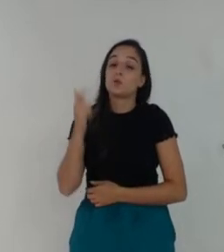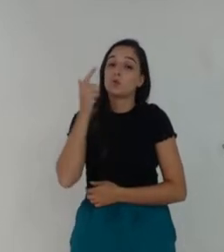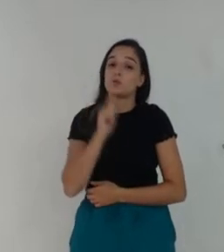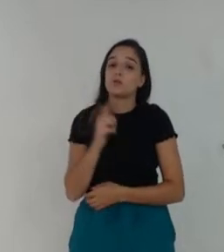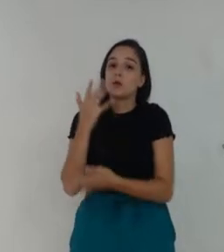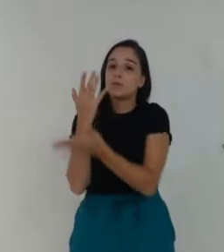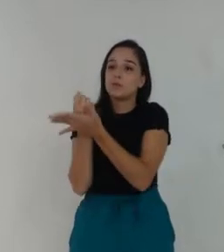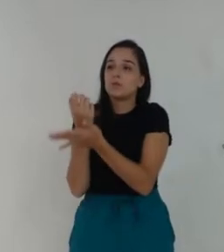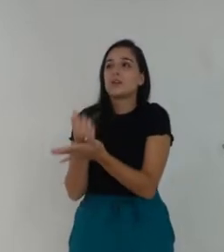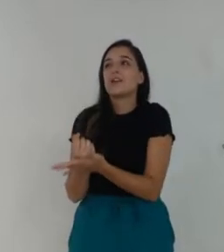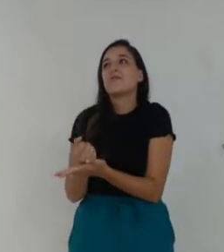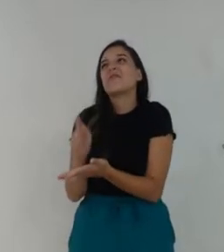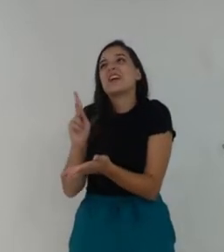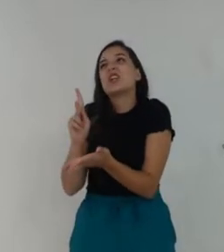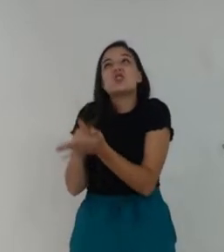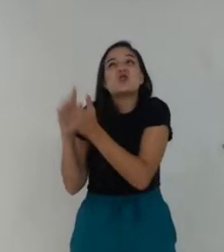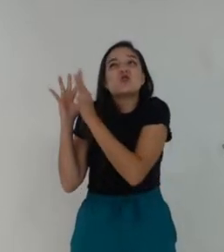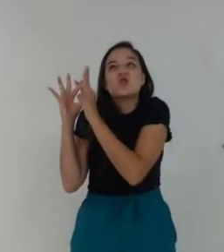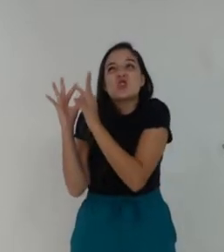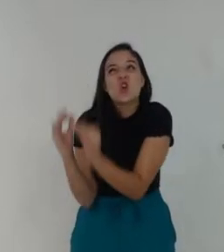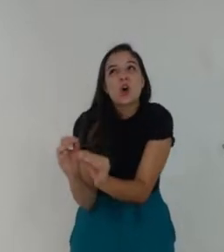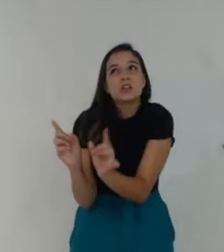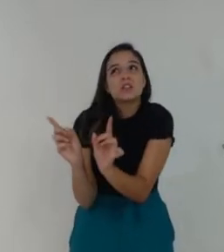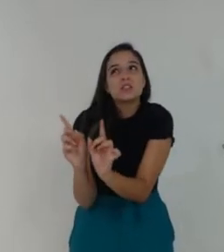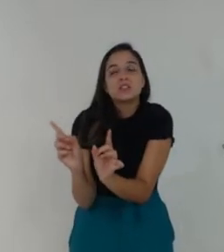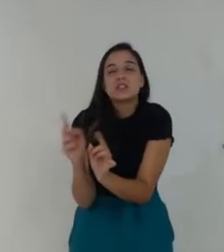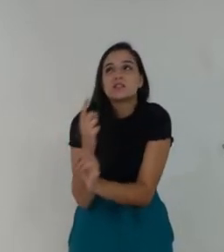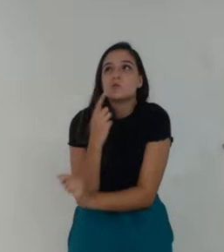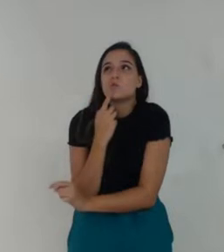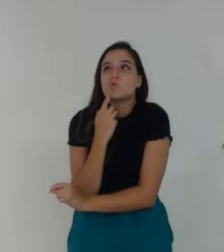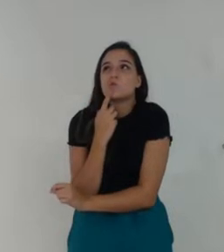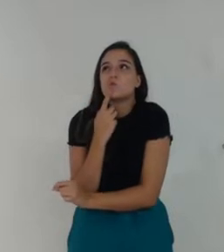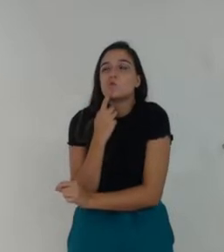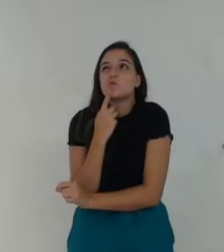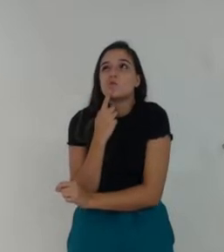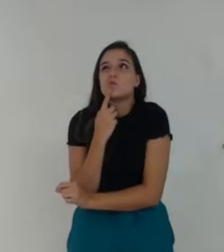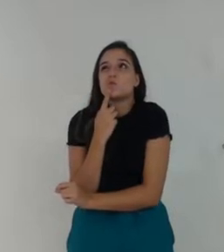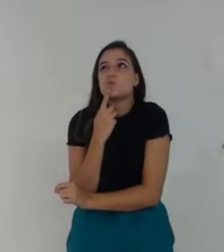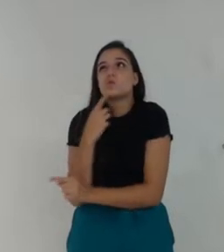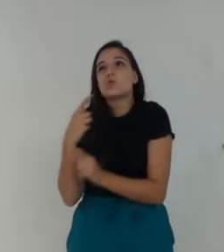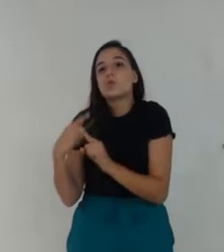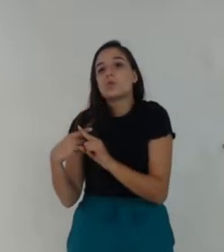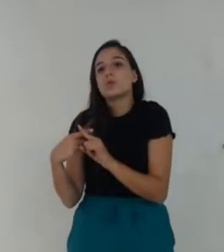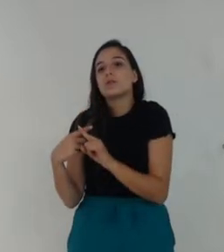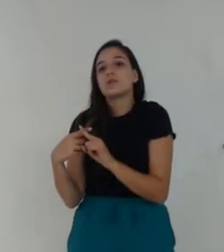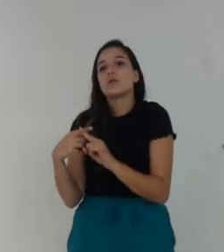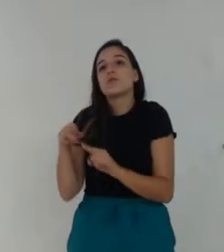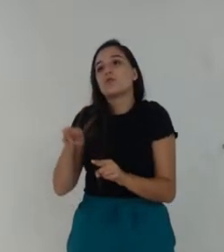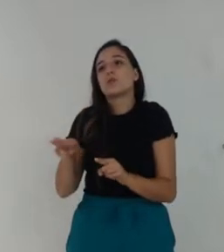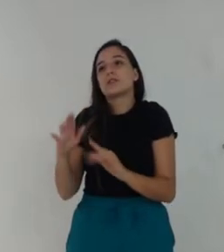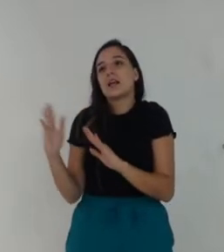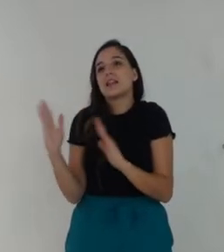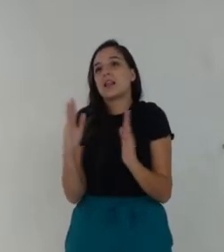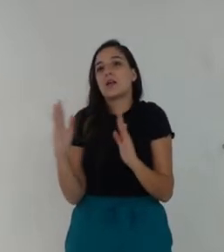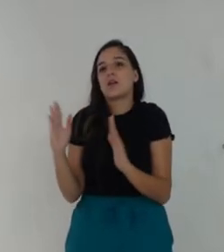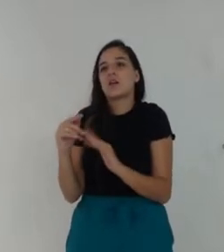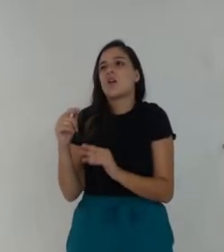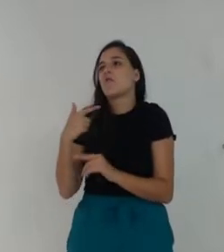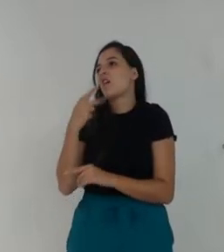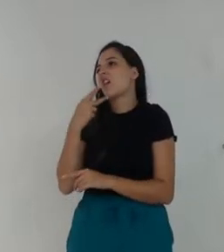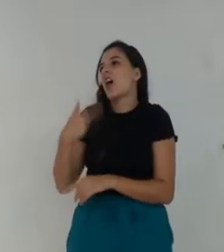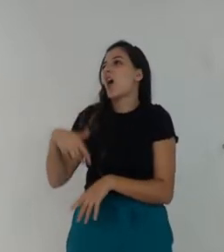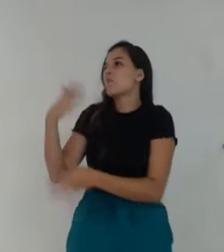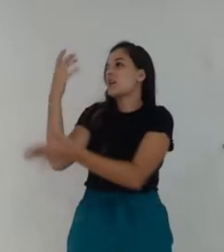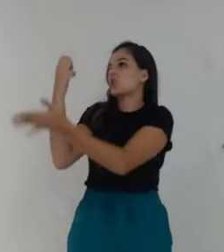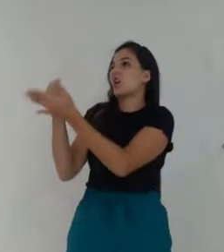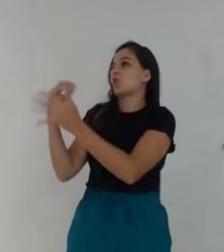Aliás, todas não, porque eu não usei o escopo temporal, né, na época, porque disse, né, eu vou baixar tudo, né, já que tá,